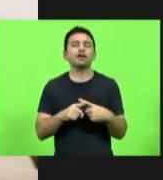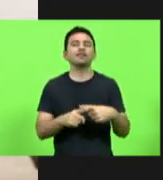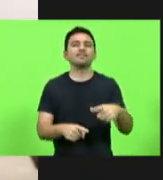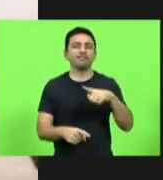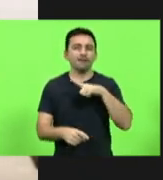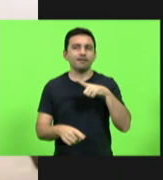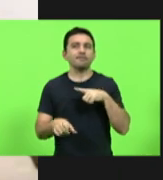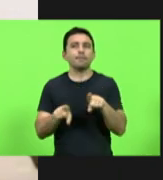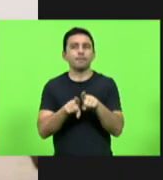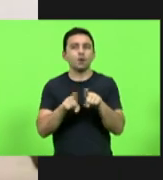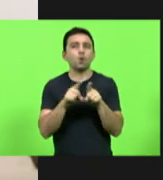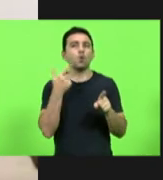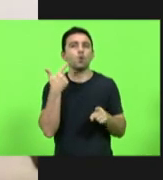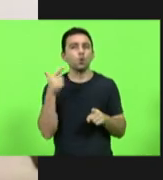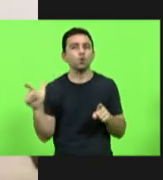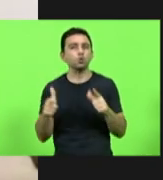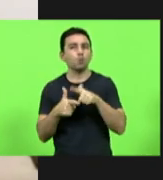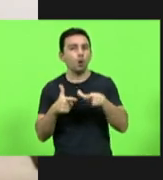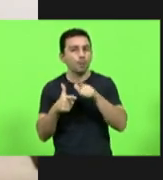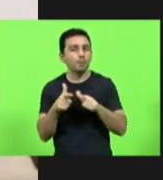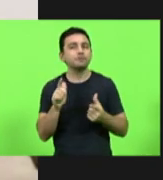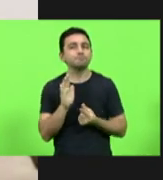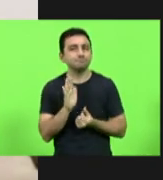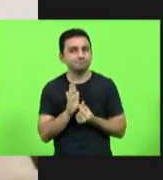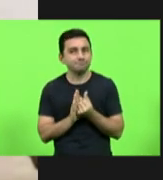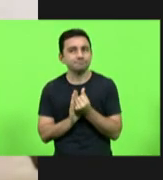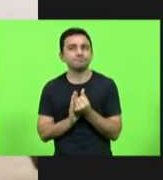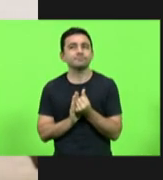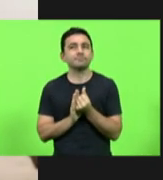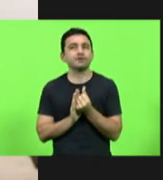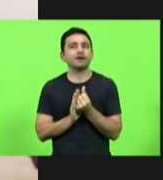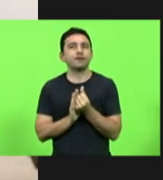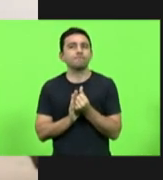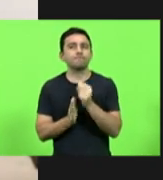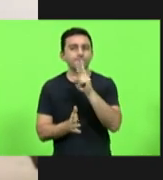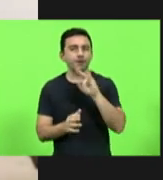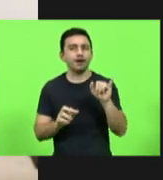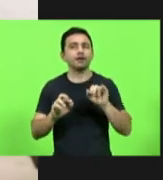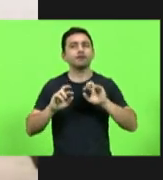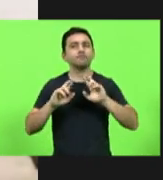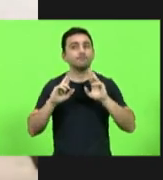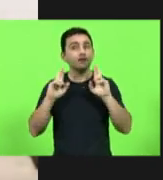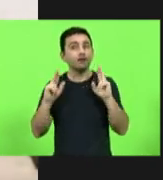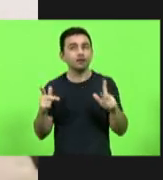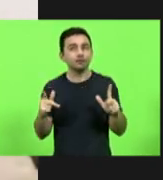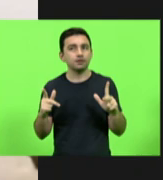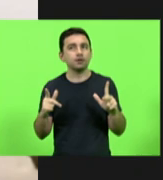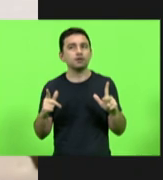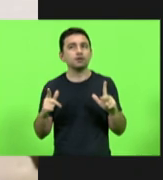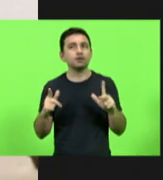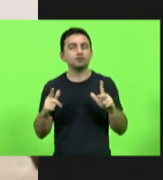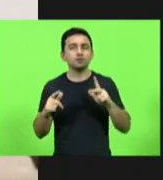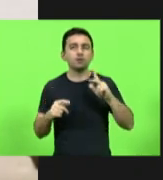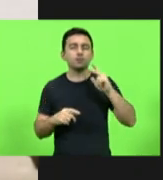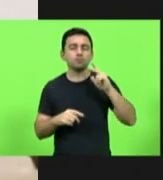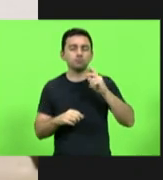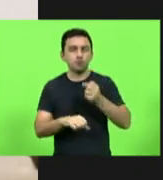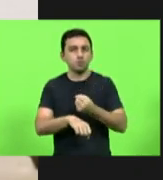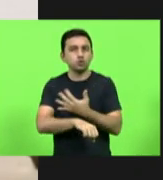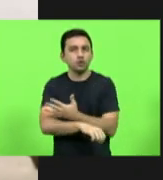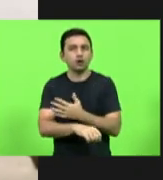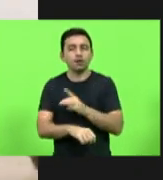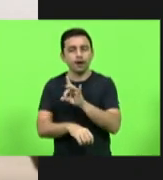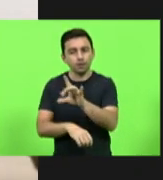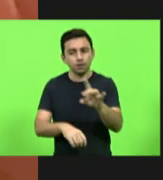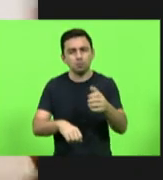outro problema que vai cair no orçamento e que vai também cair na diferenciação da construção emocional dos próprios profissionais, um